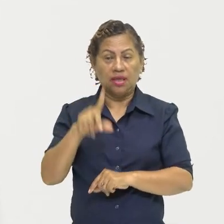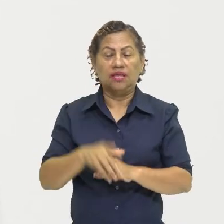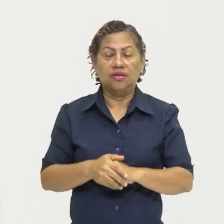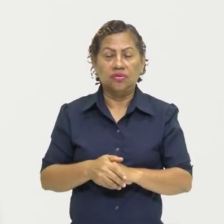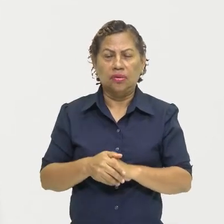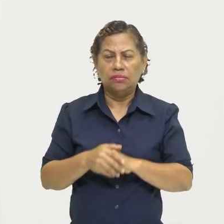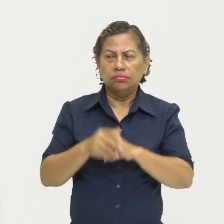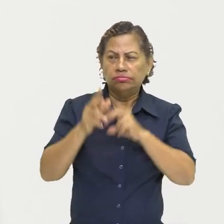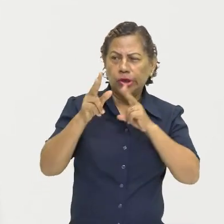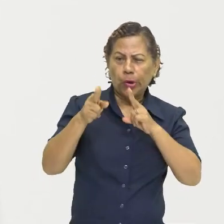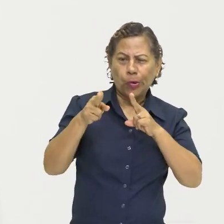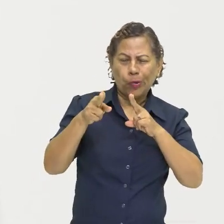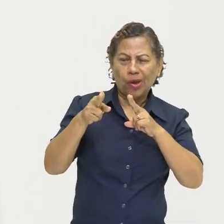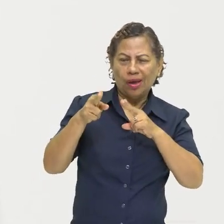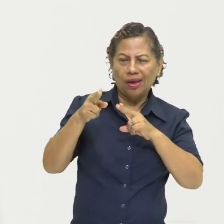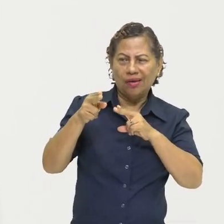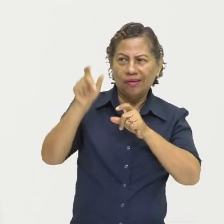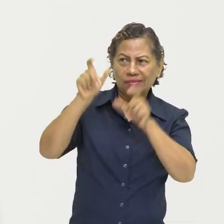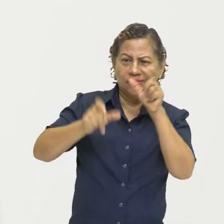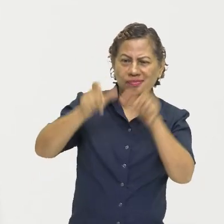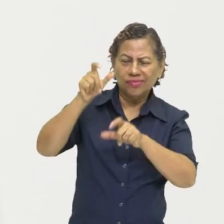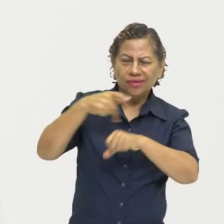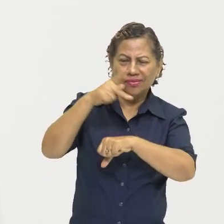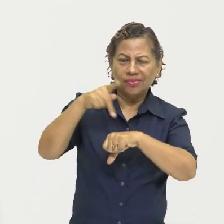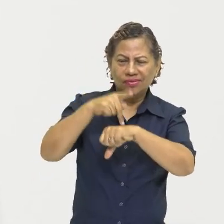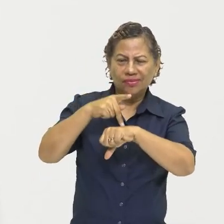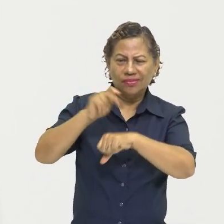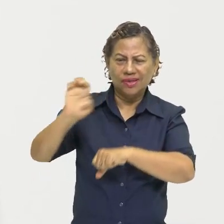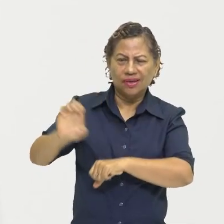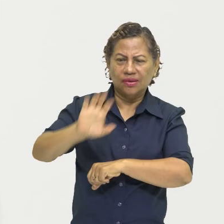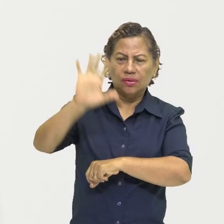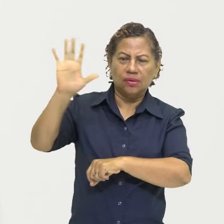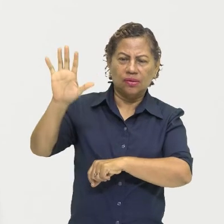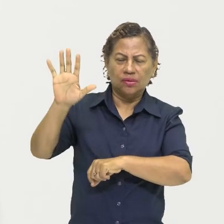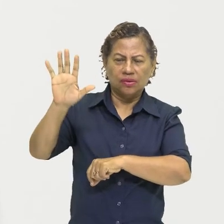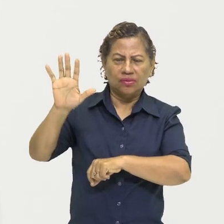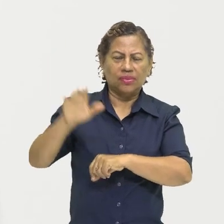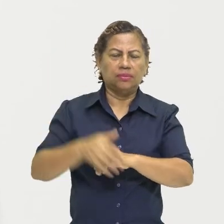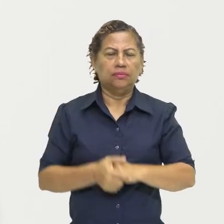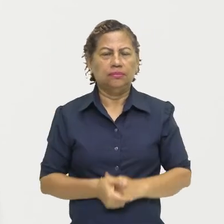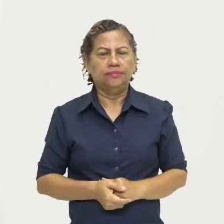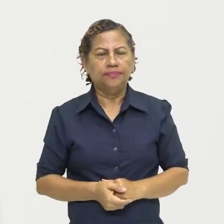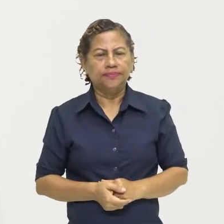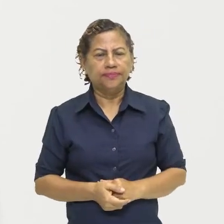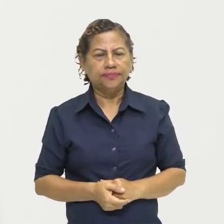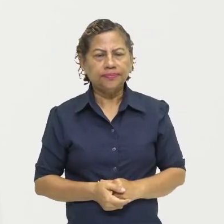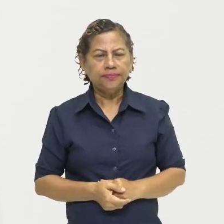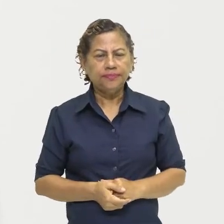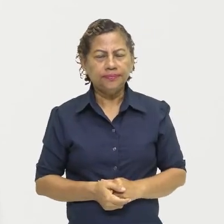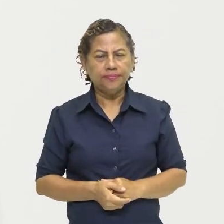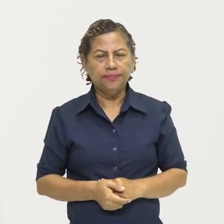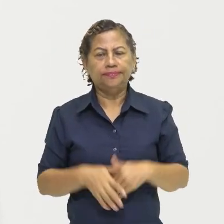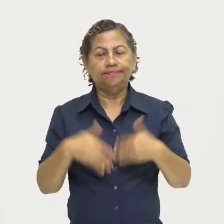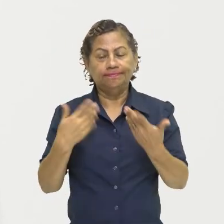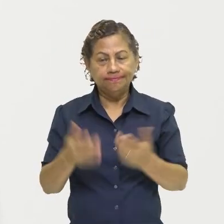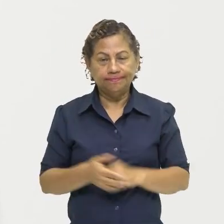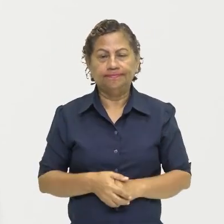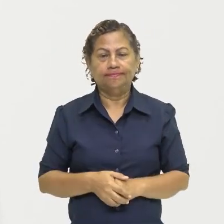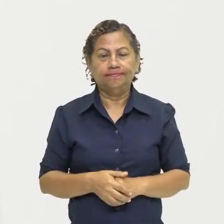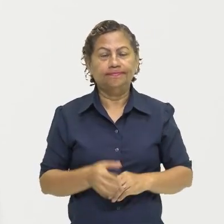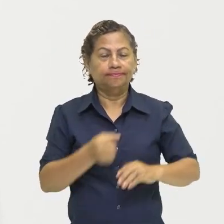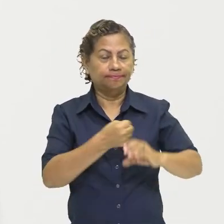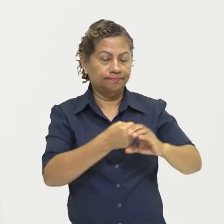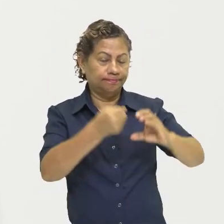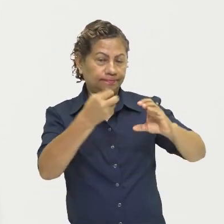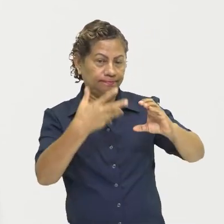povo que colonizou o Brasil, não é? Então, nas características